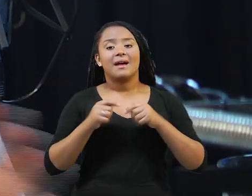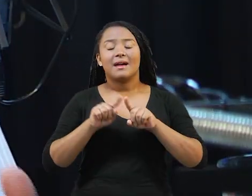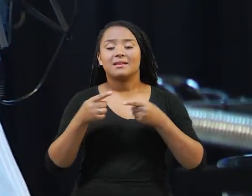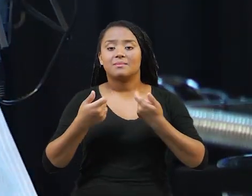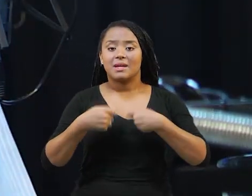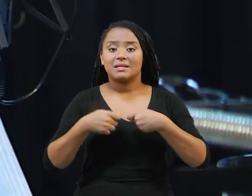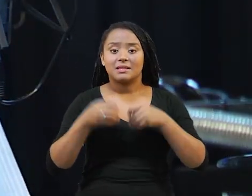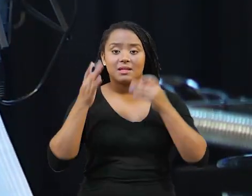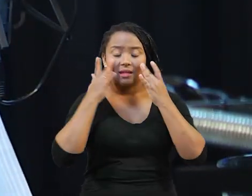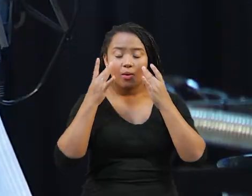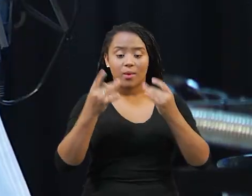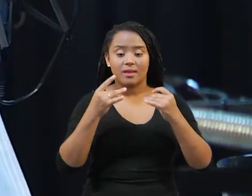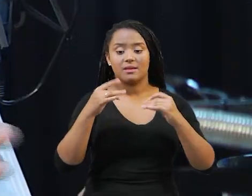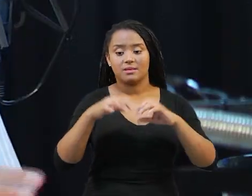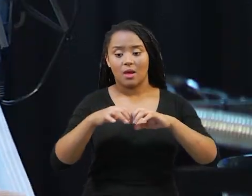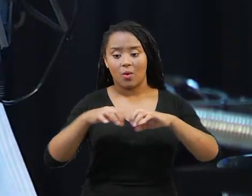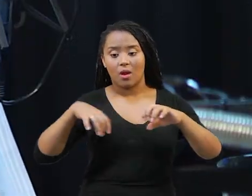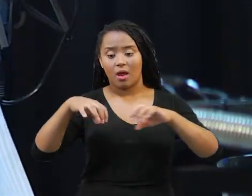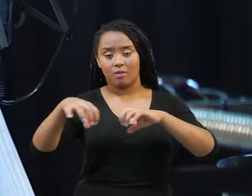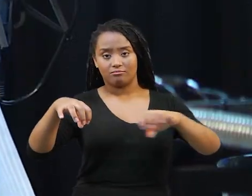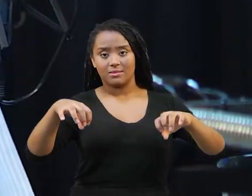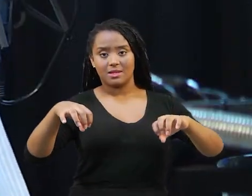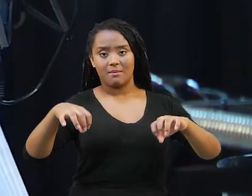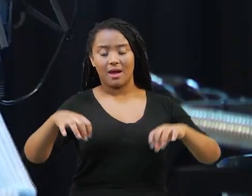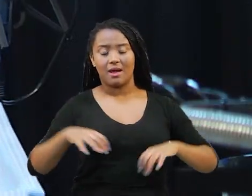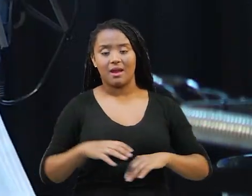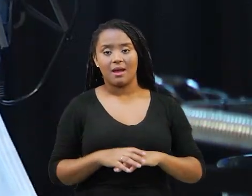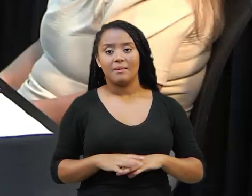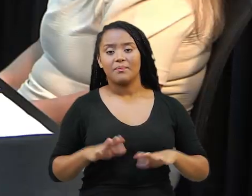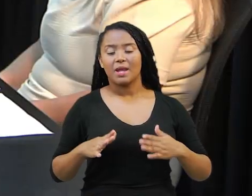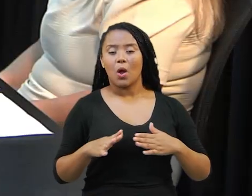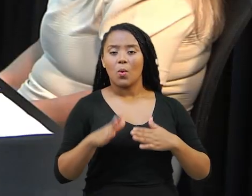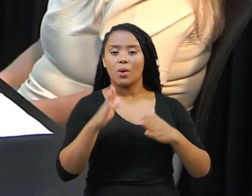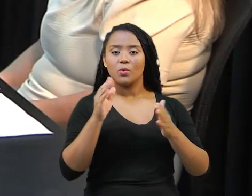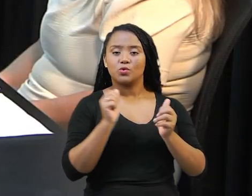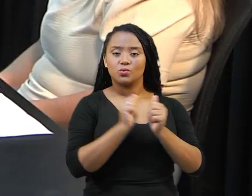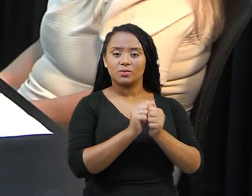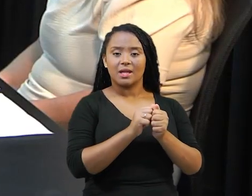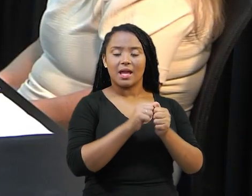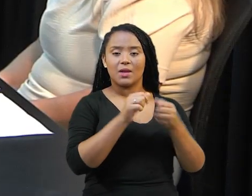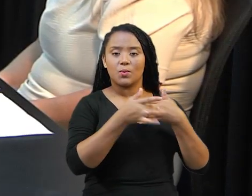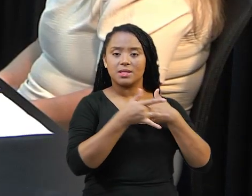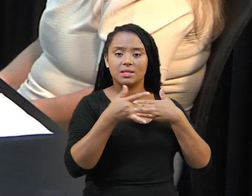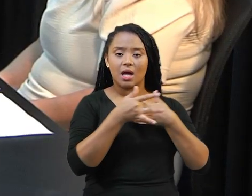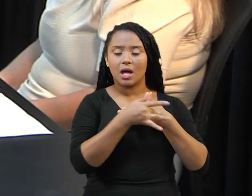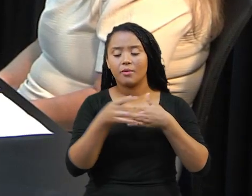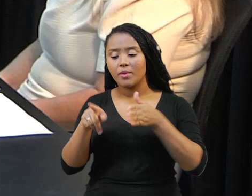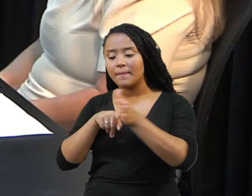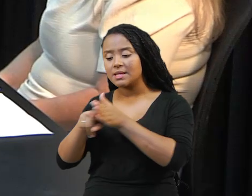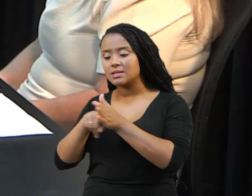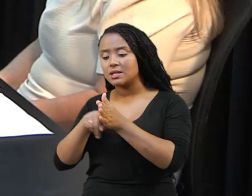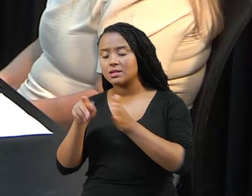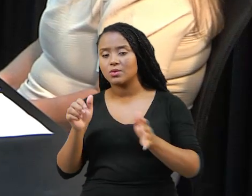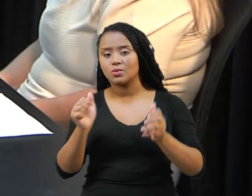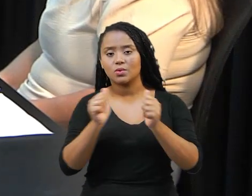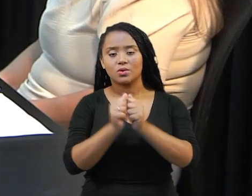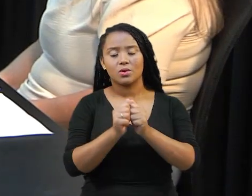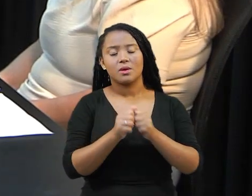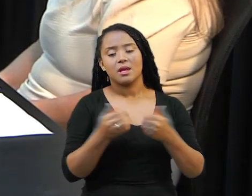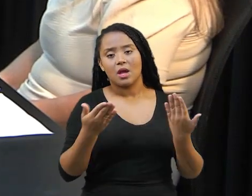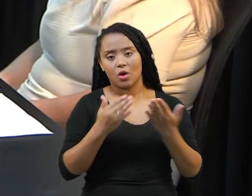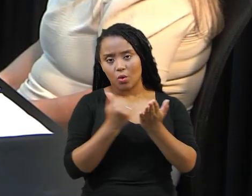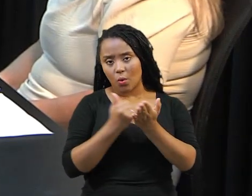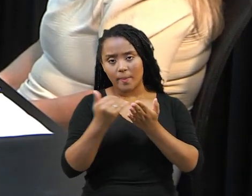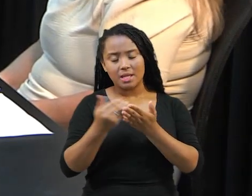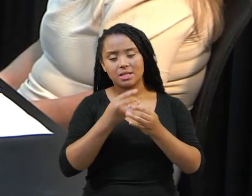Então, juntou o exame com a pesquisa e a gente está lá na linha de pesquisa, com a turma. Então, atuando